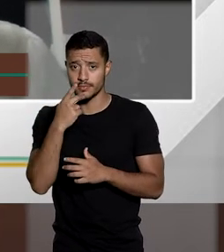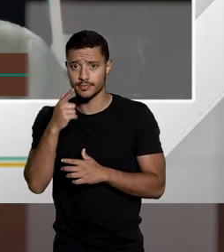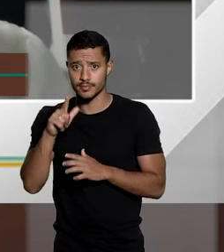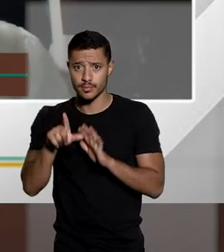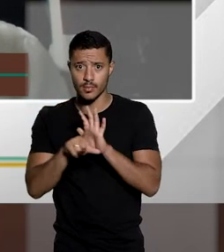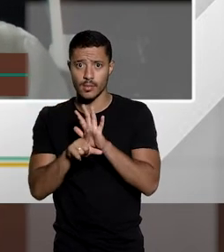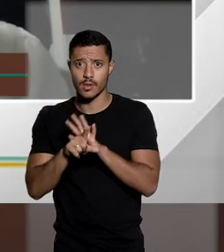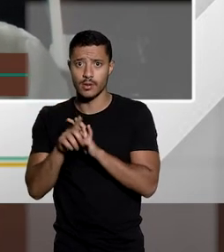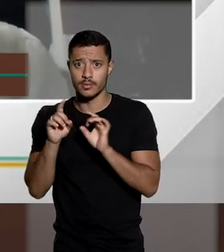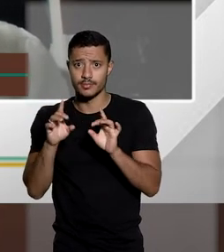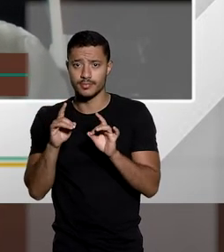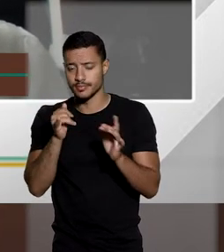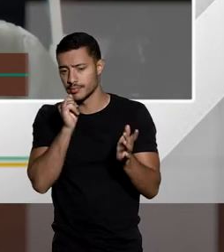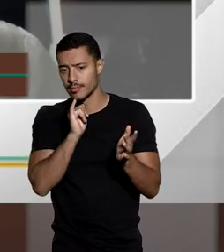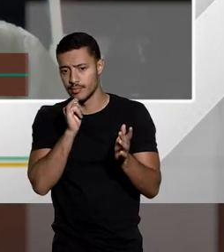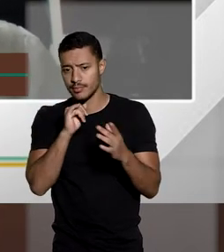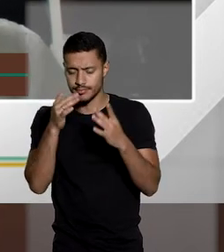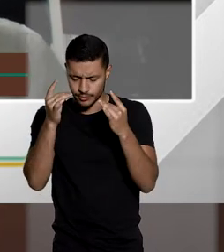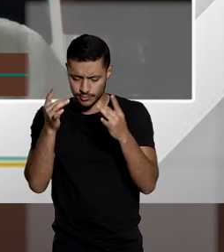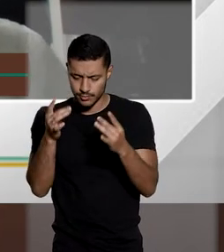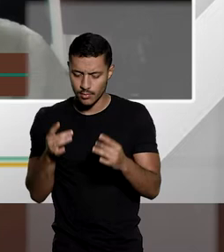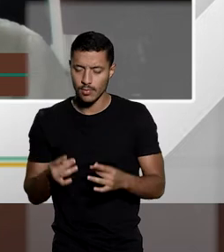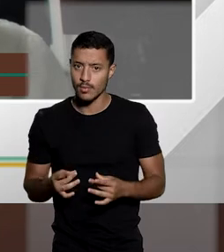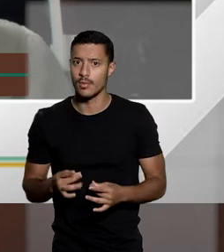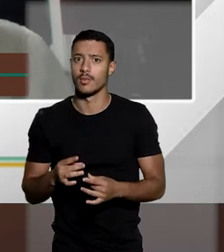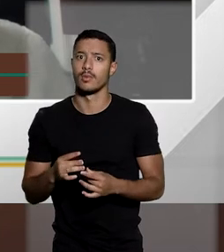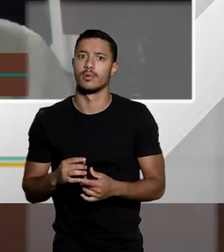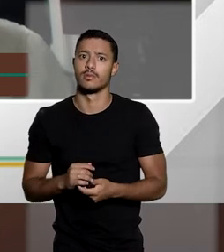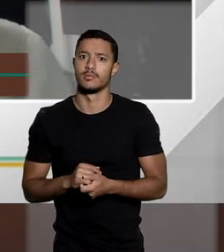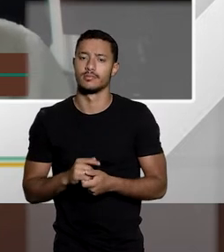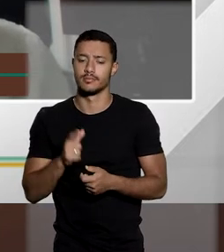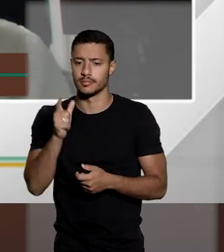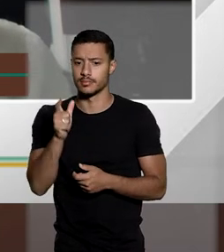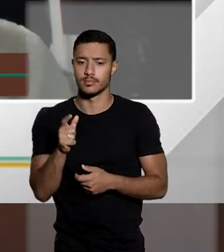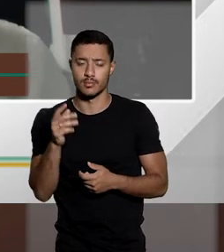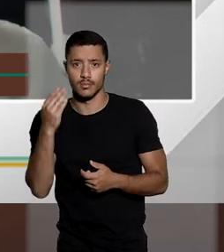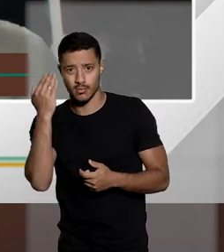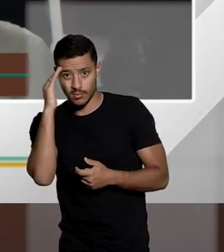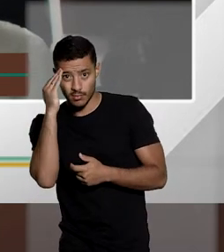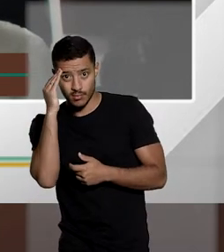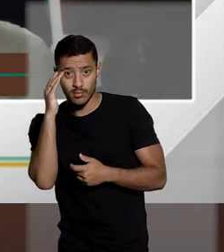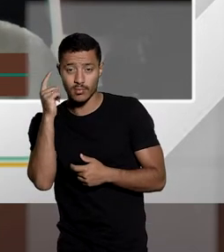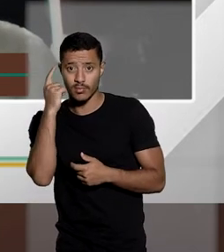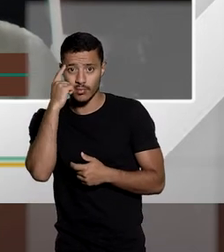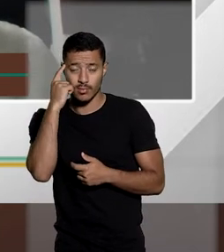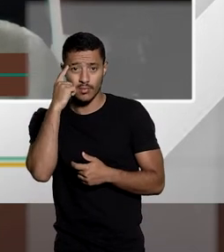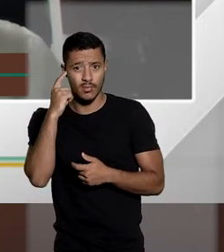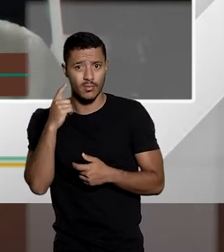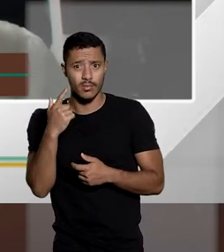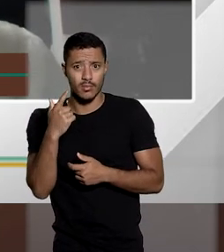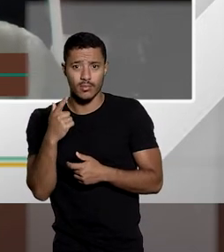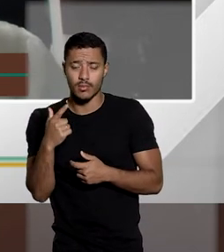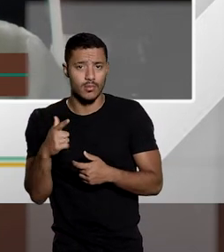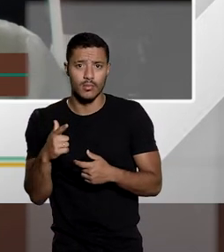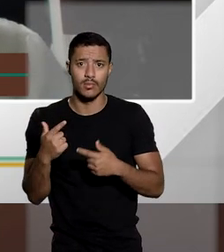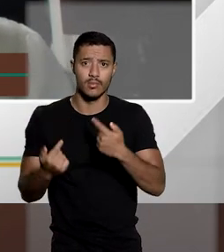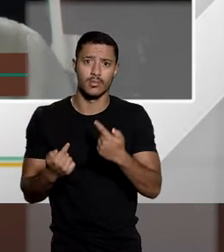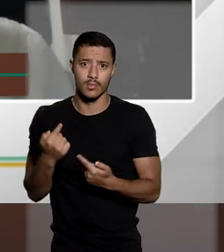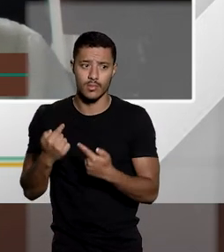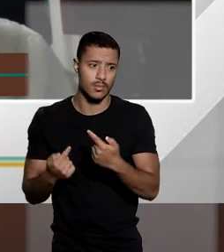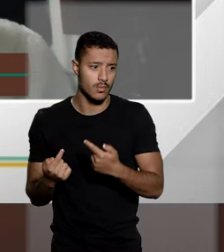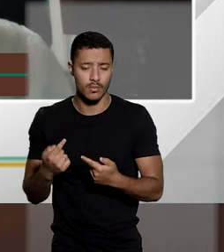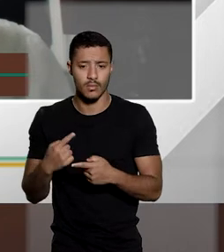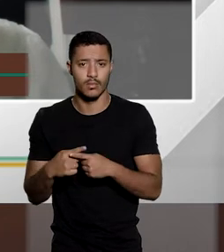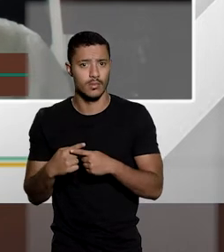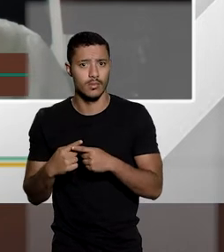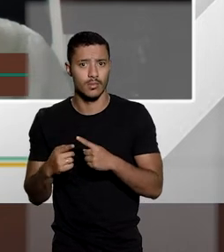lei são apenas exemplificativas. Se você se deparar com uma hipótese em que não há competição,